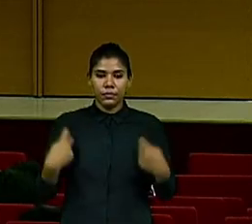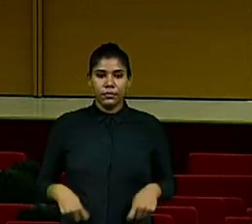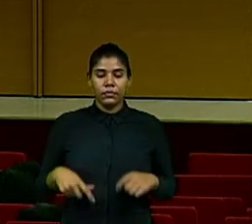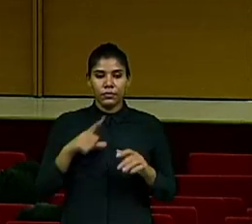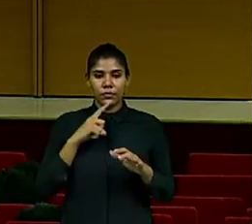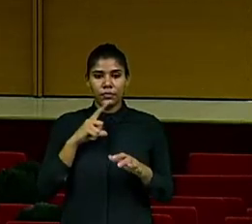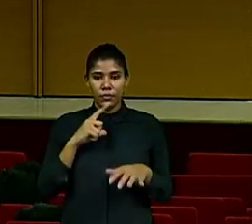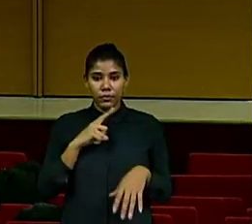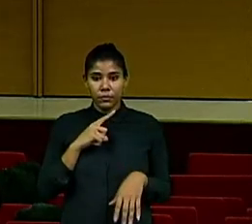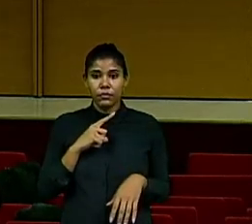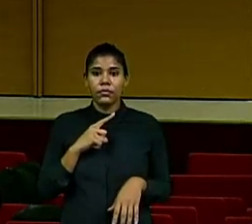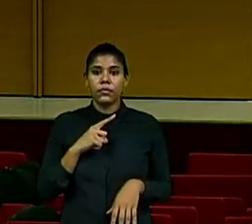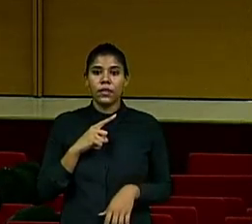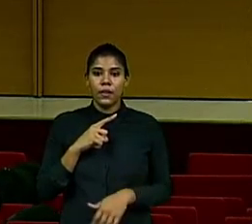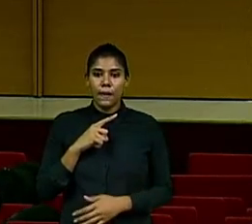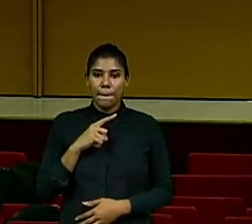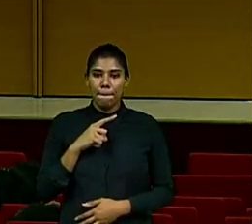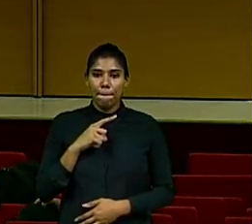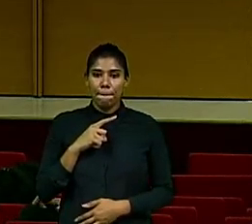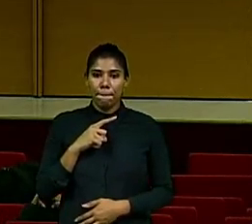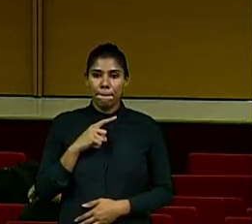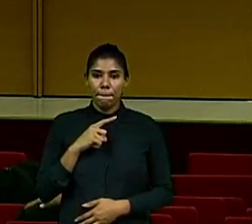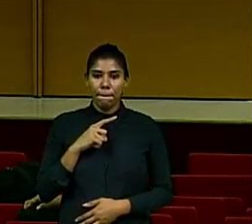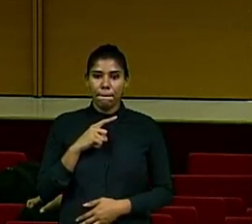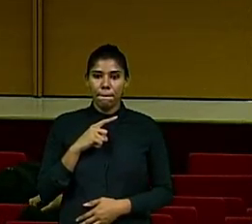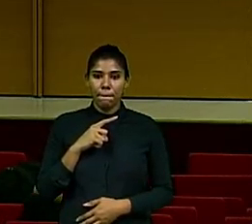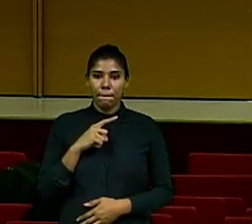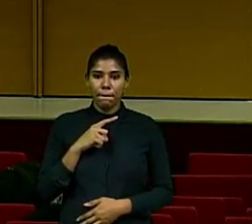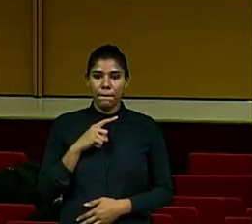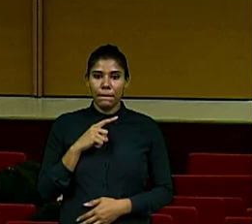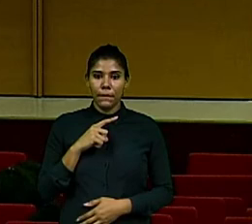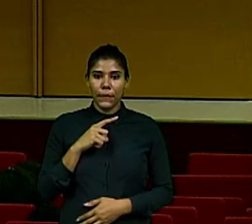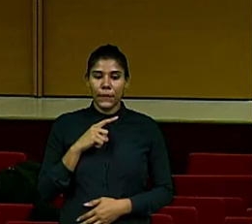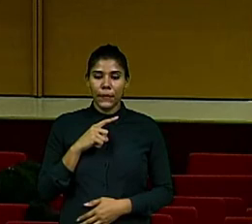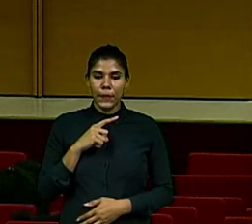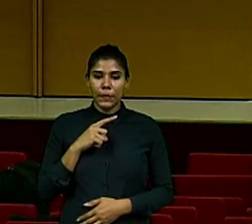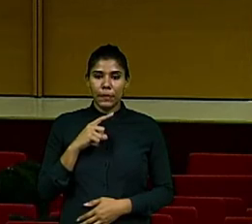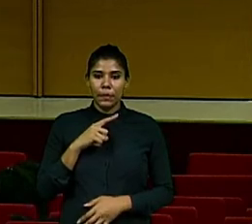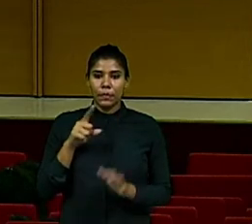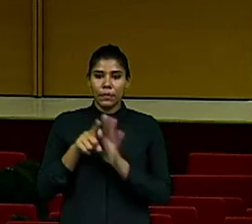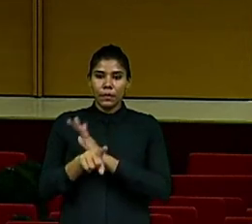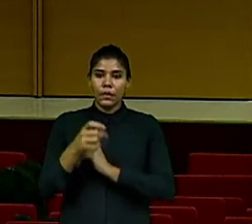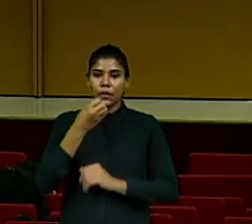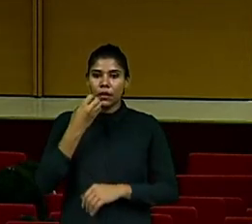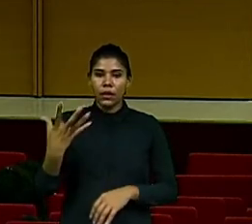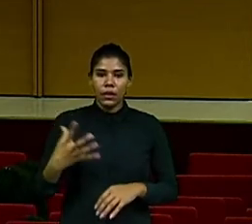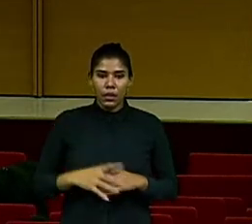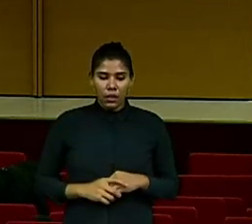uma coisa já não tem tanto tá certo é uma pergunta muito boa